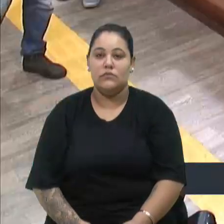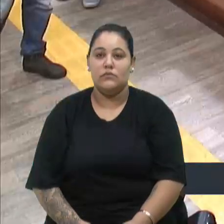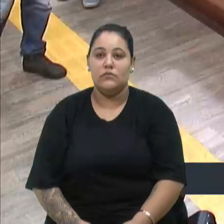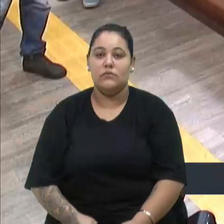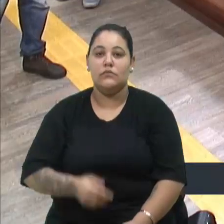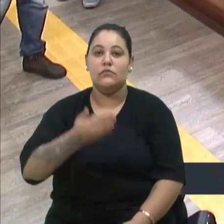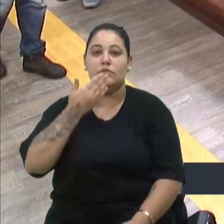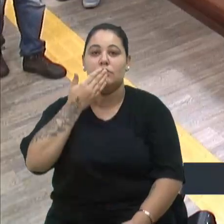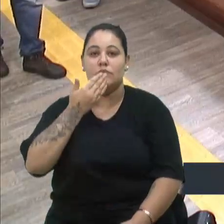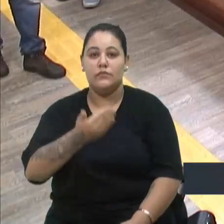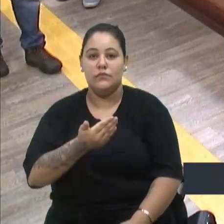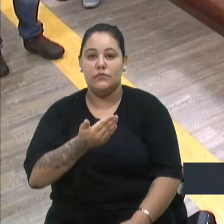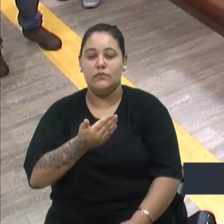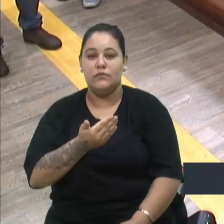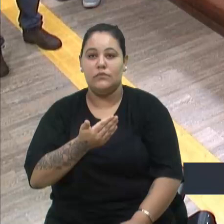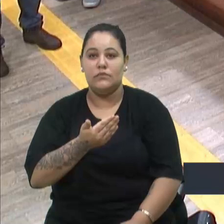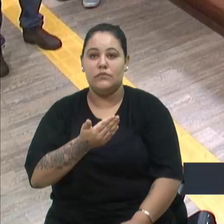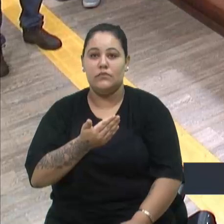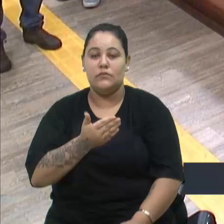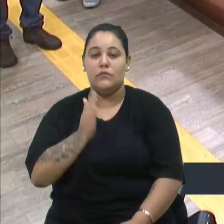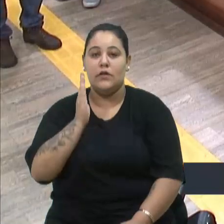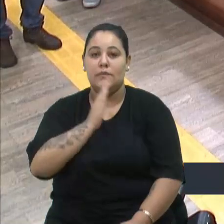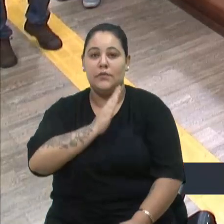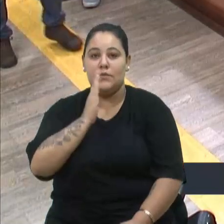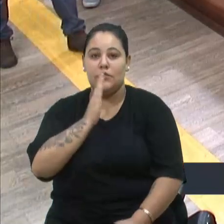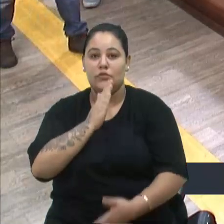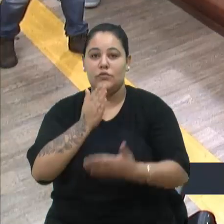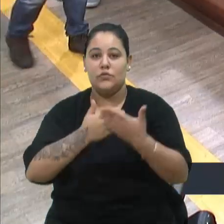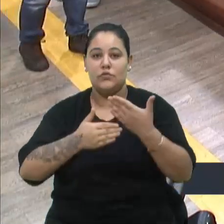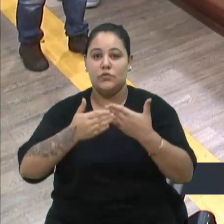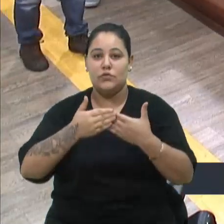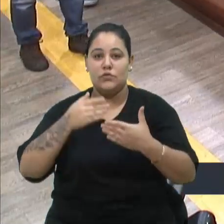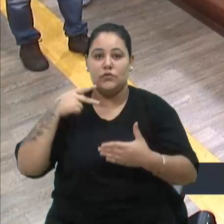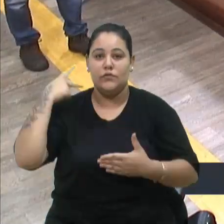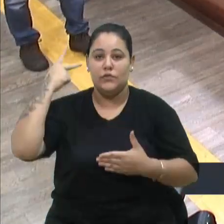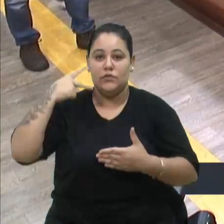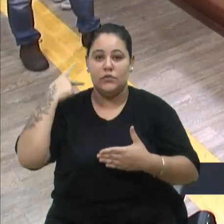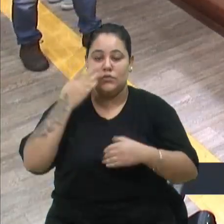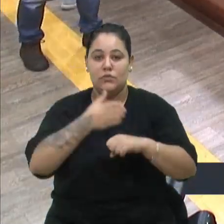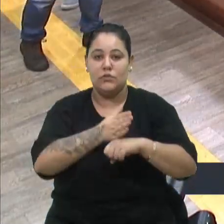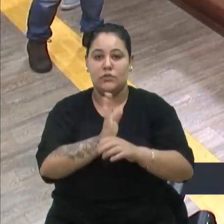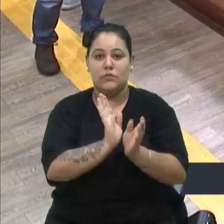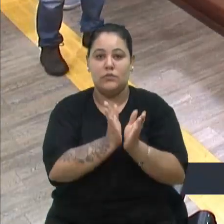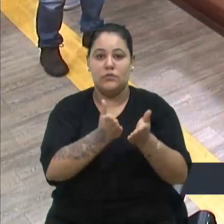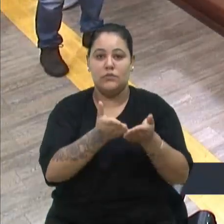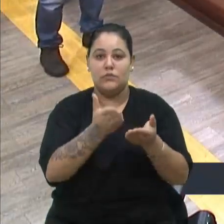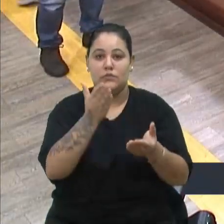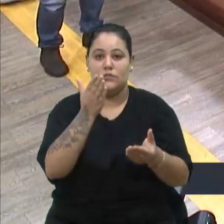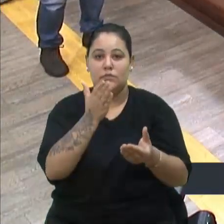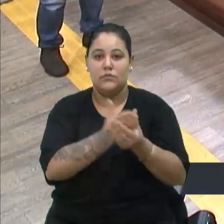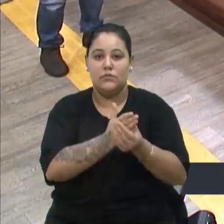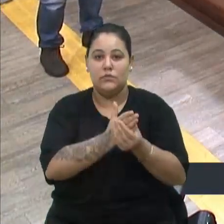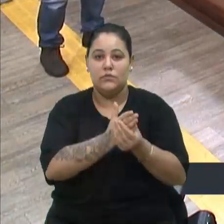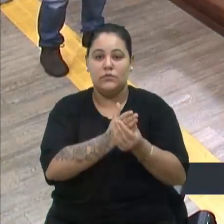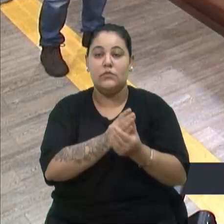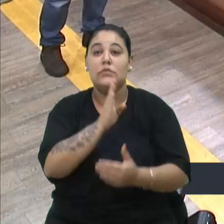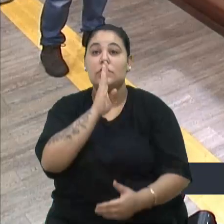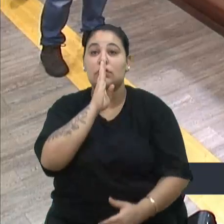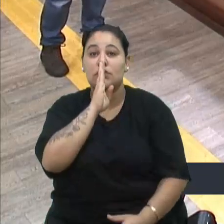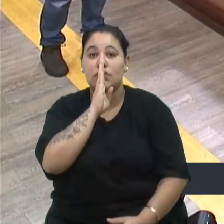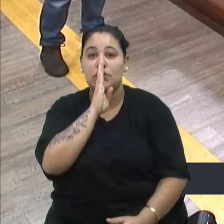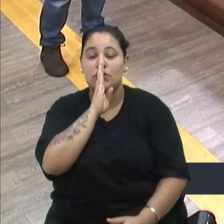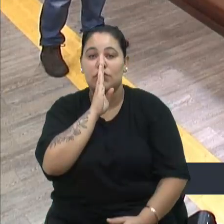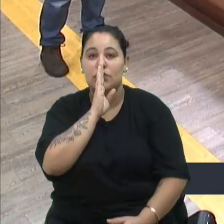Solicito de imediato que os vereadores integrantes da comissão processante, silêncio por favor,